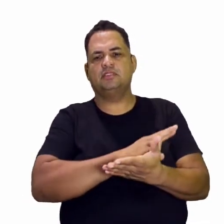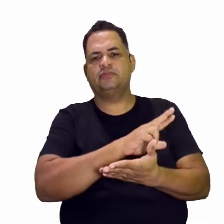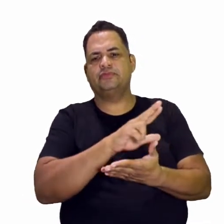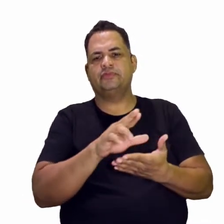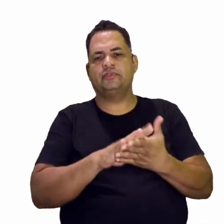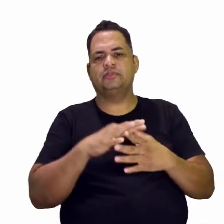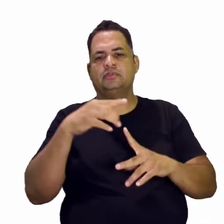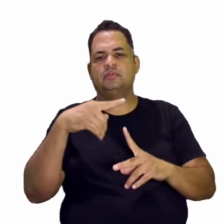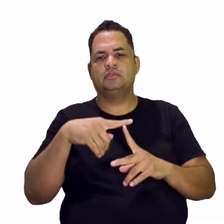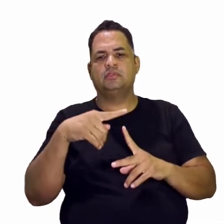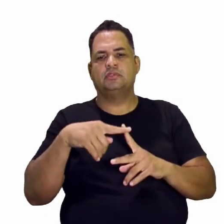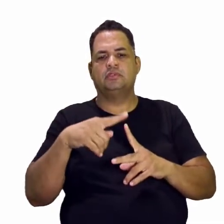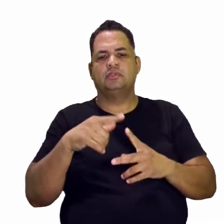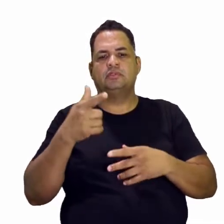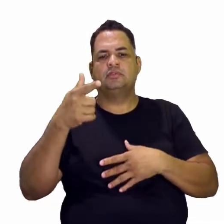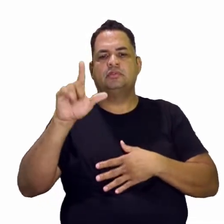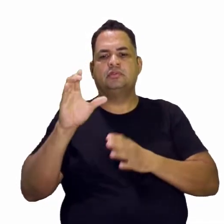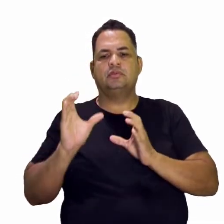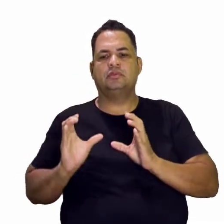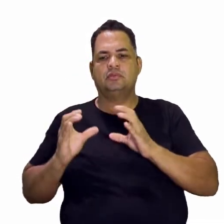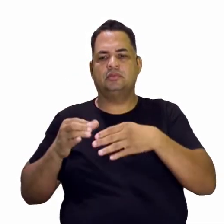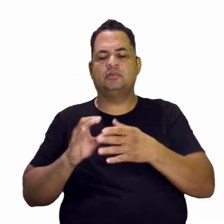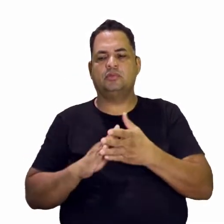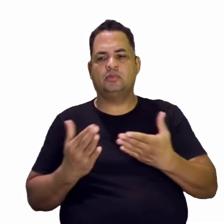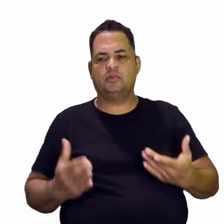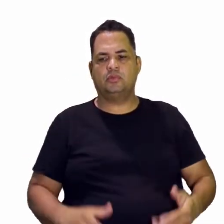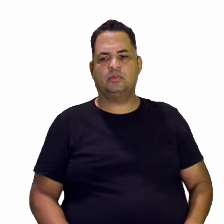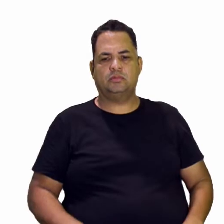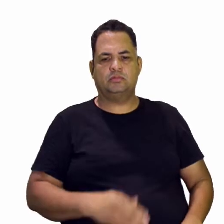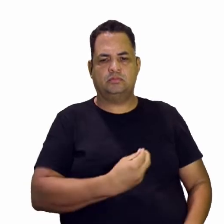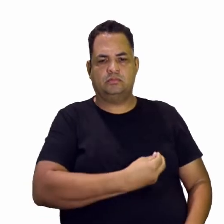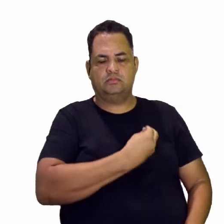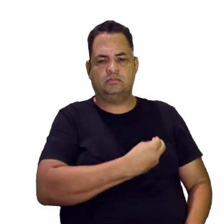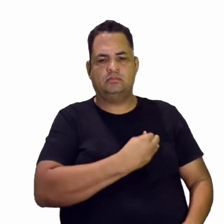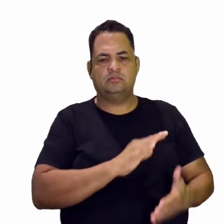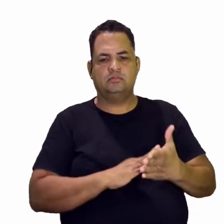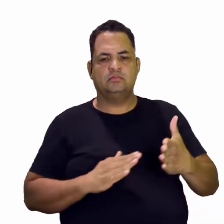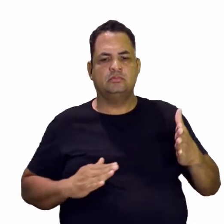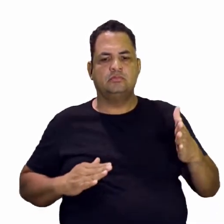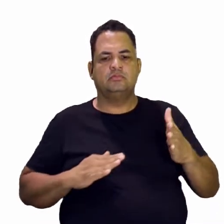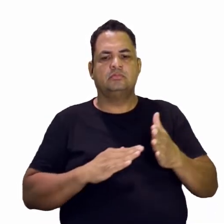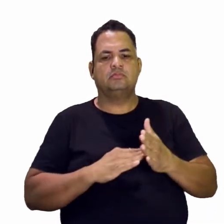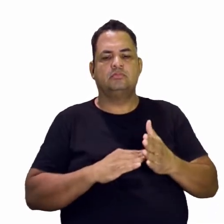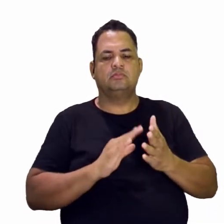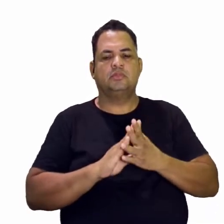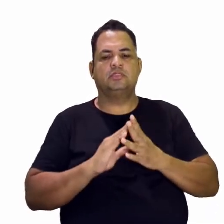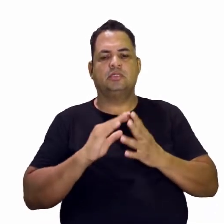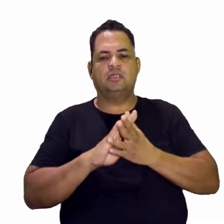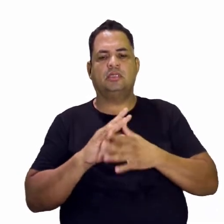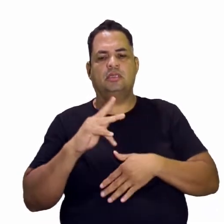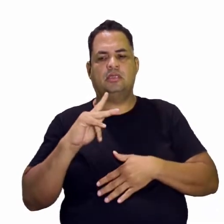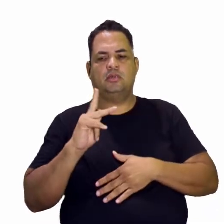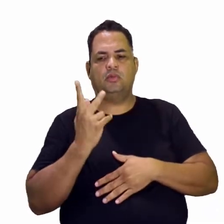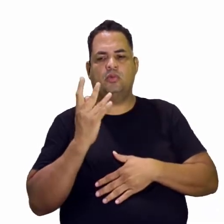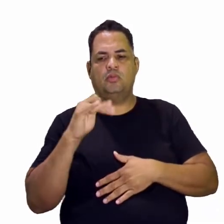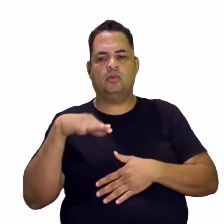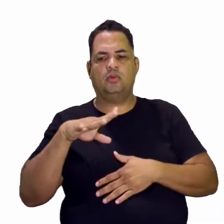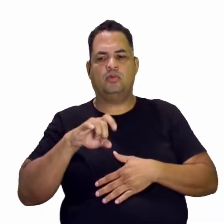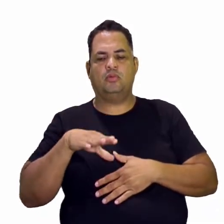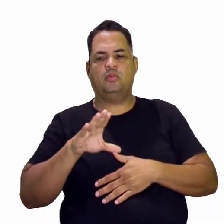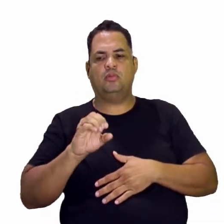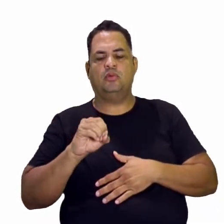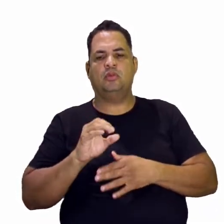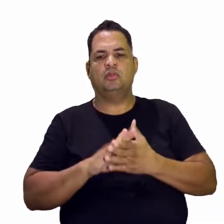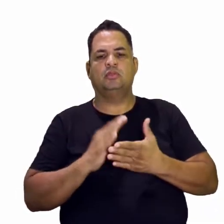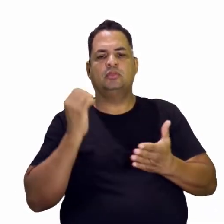ter também vários outros grupos, vários outros gêneros, até chegar na espécie Homo, né? Ou no gênero Homo,